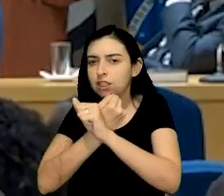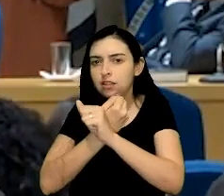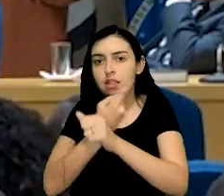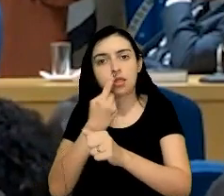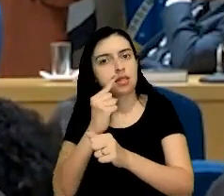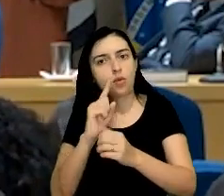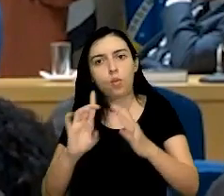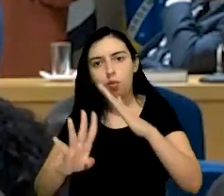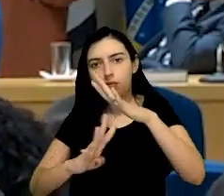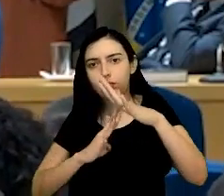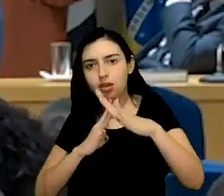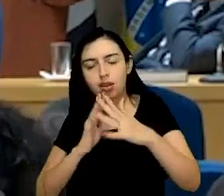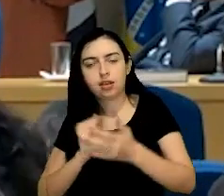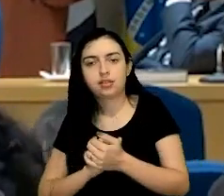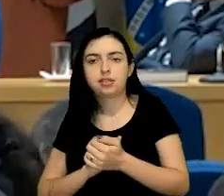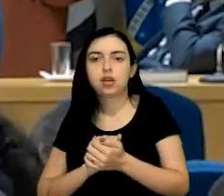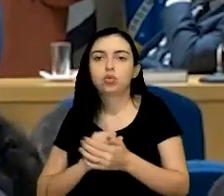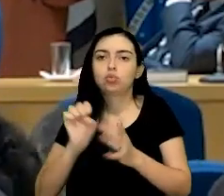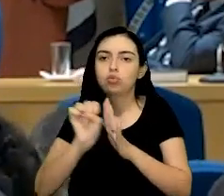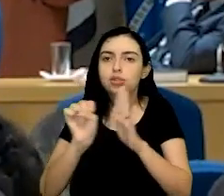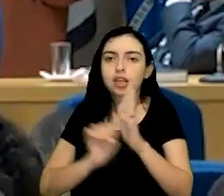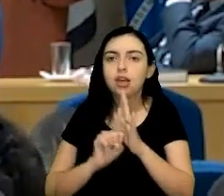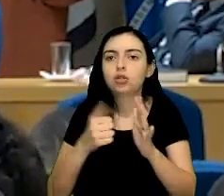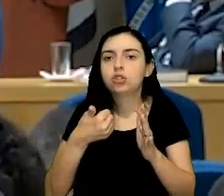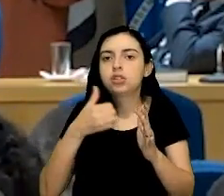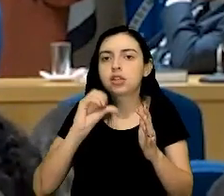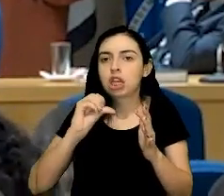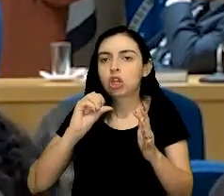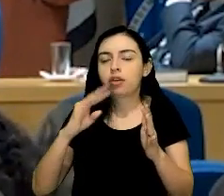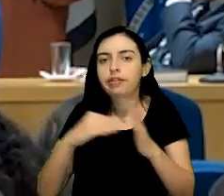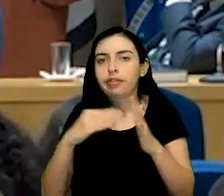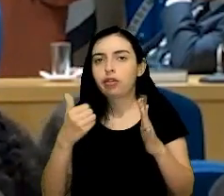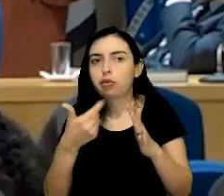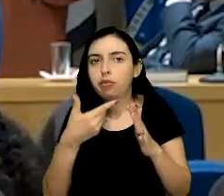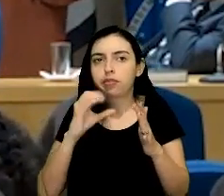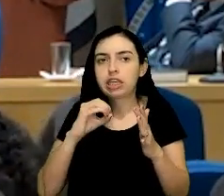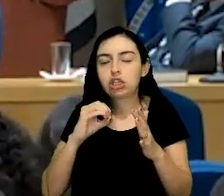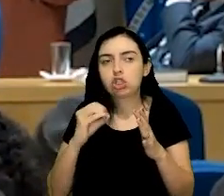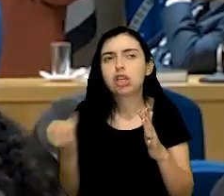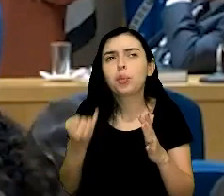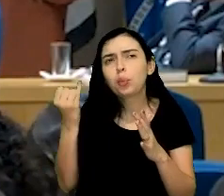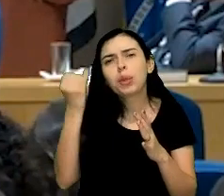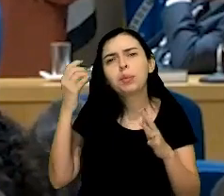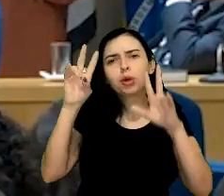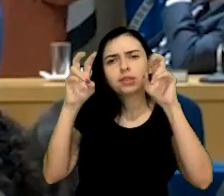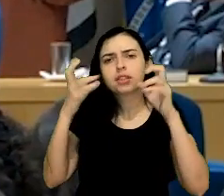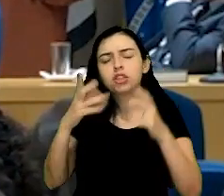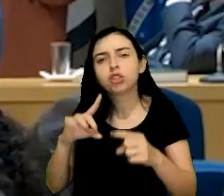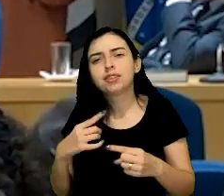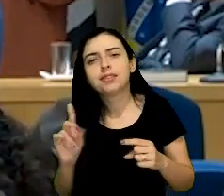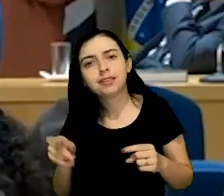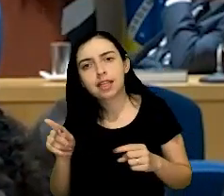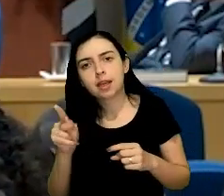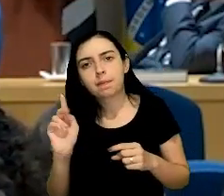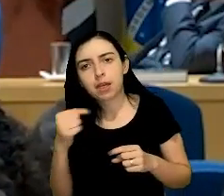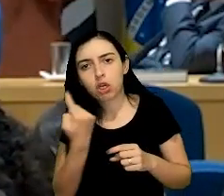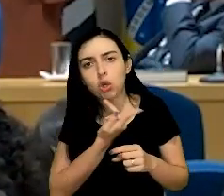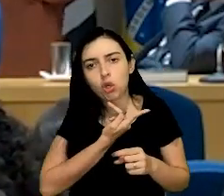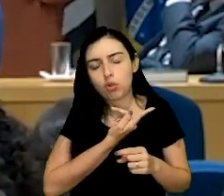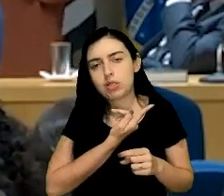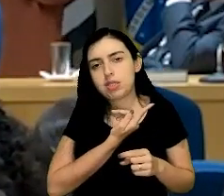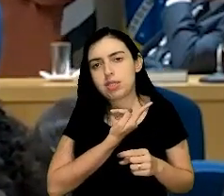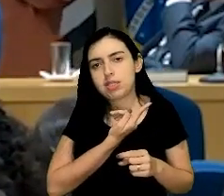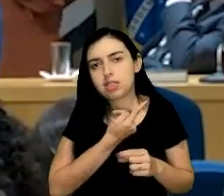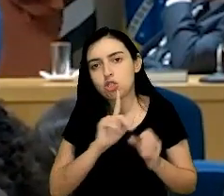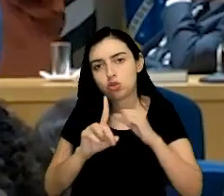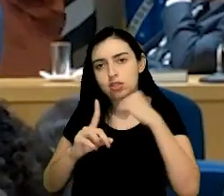para o XX. Então, essa é uma questão muito importante, porque sempre nós, sociedade brasileiras,